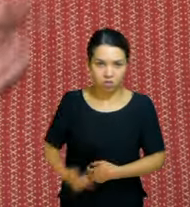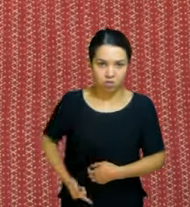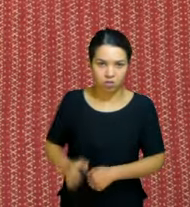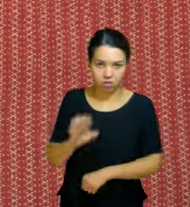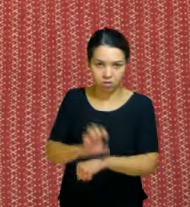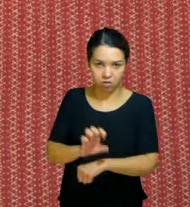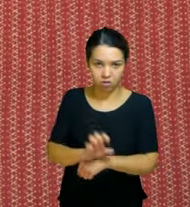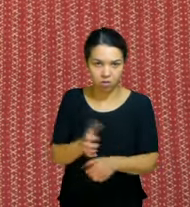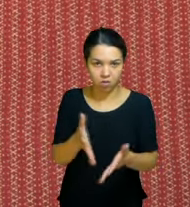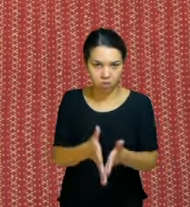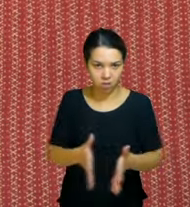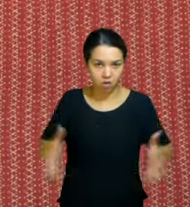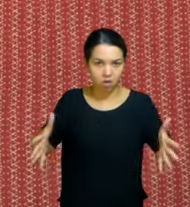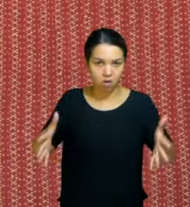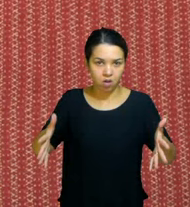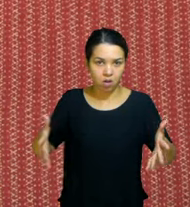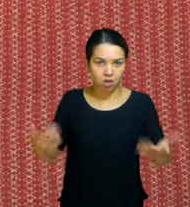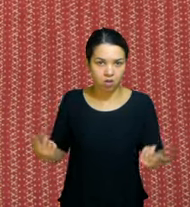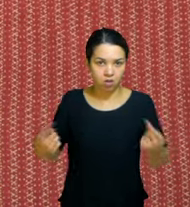que tinha.